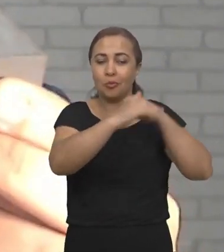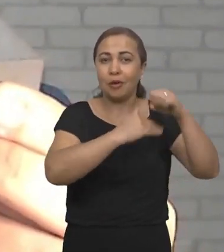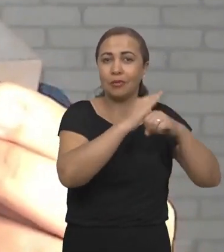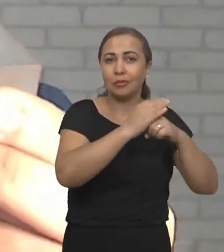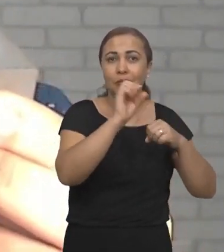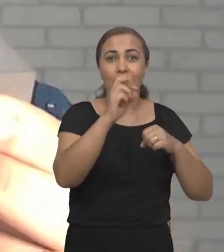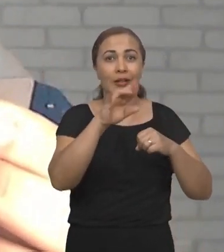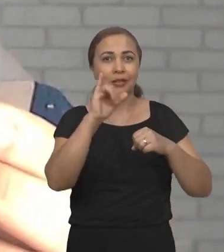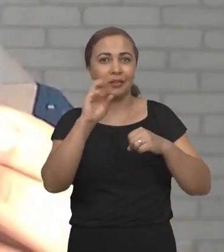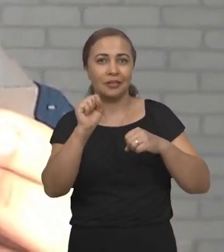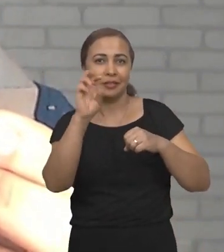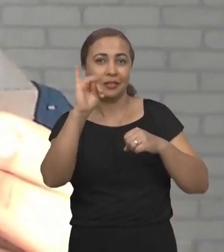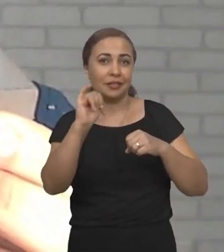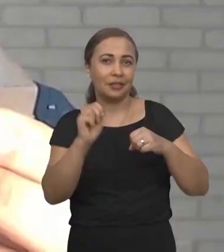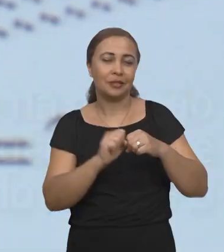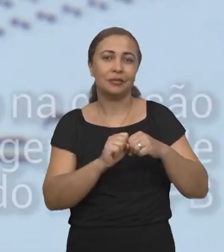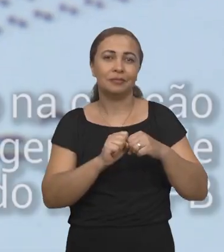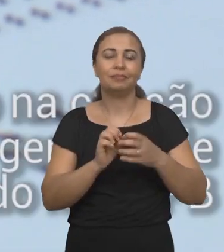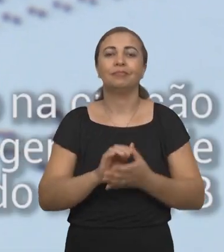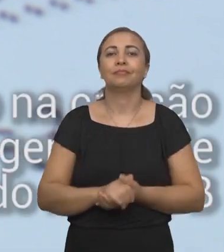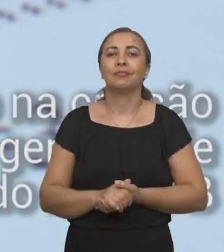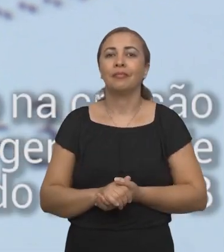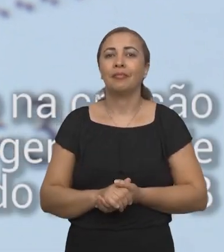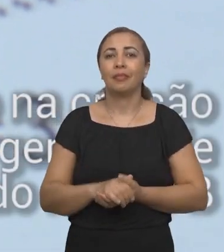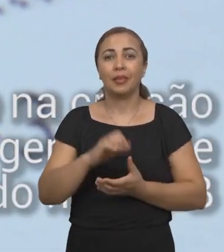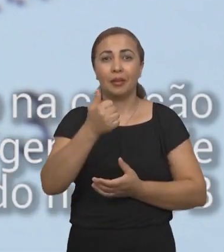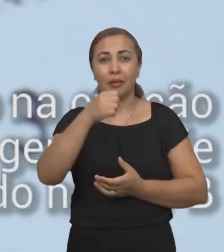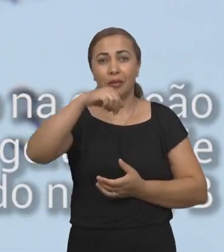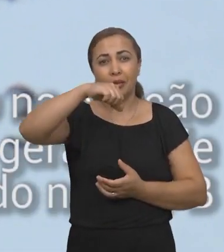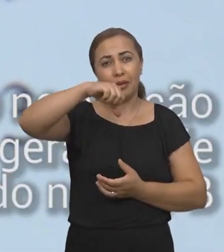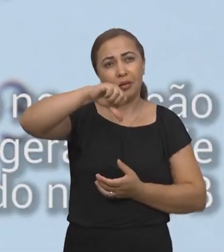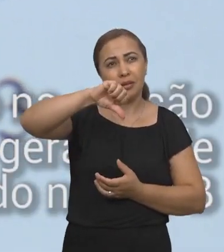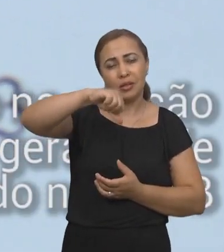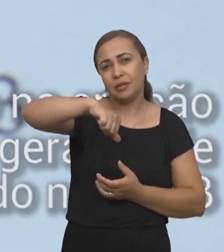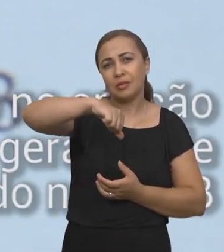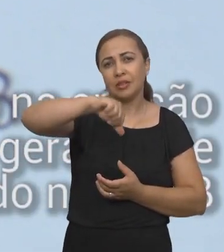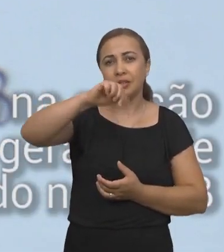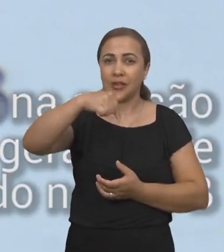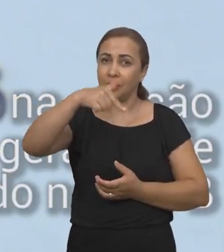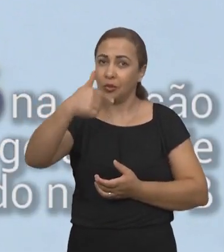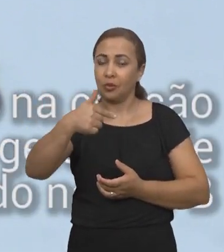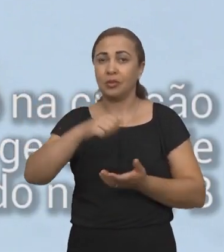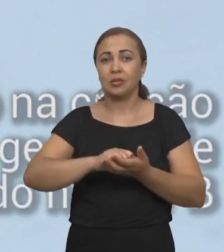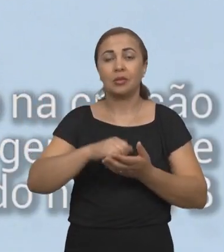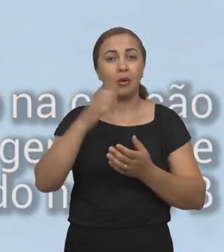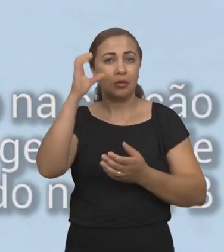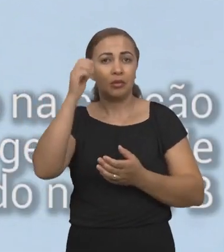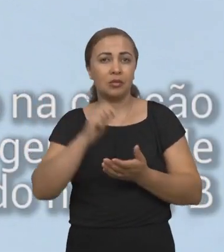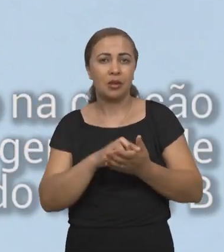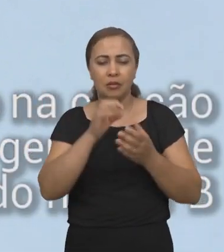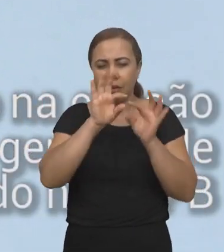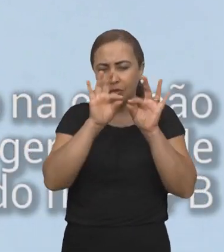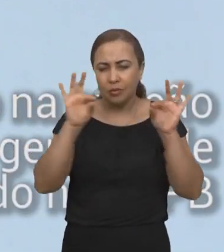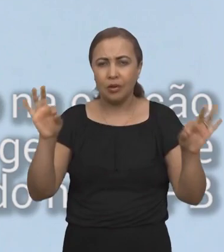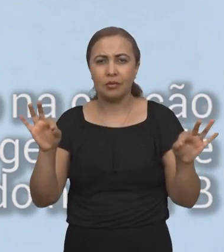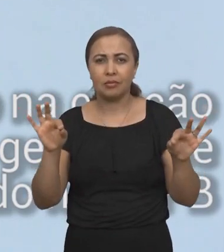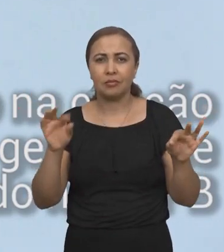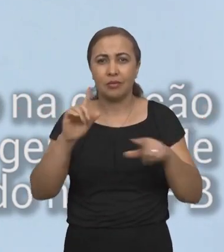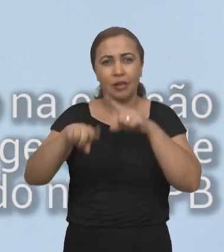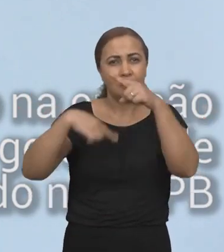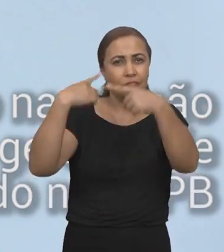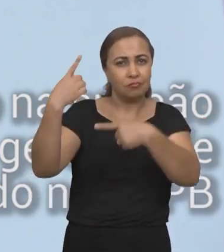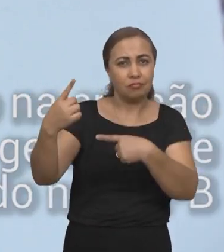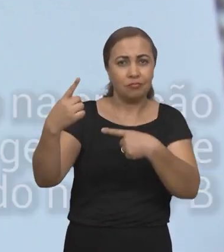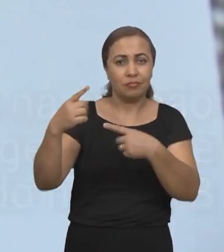camada quase cristalina. Em 1982, o cientista israelense Daniel Shetman, estudando uma liga de